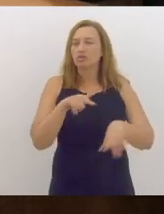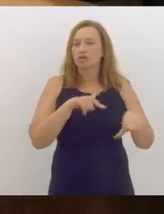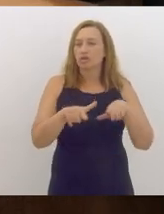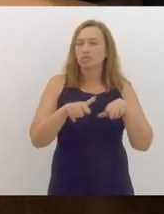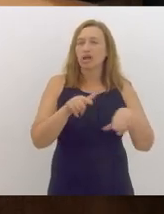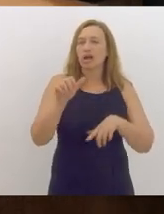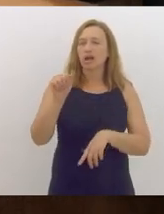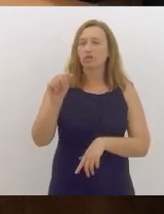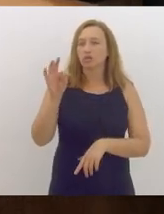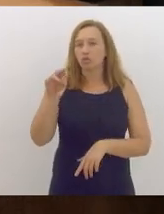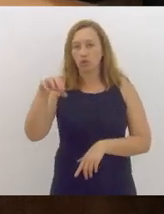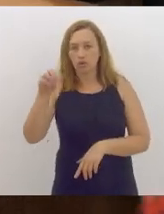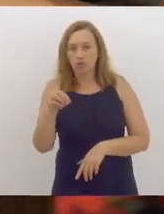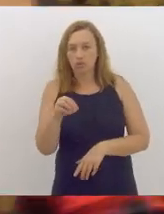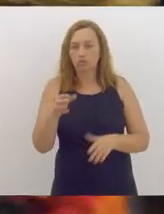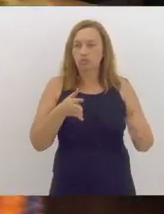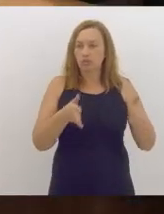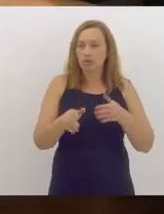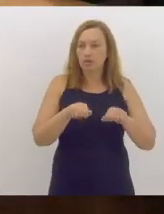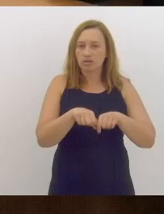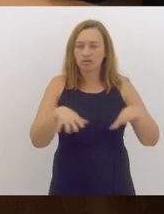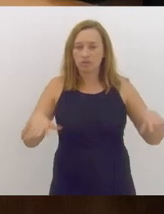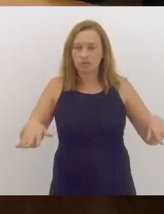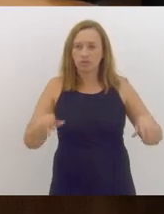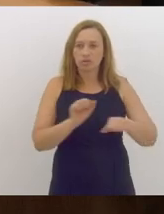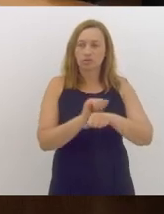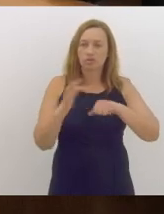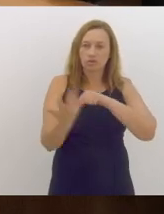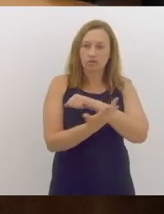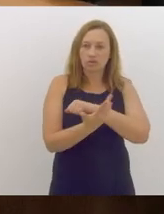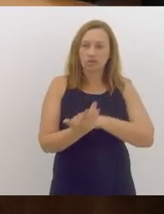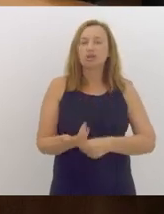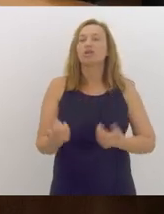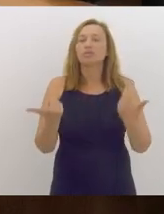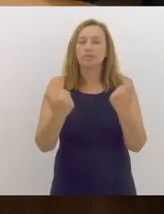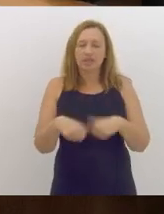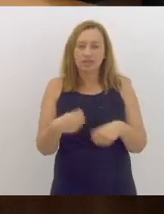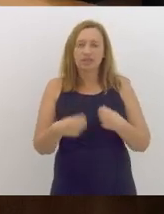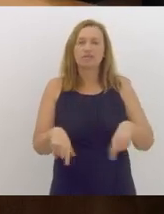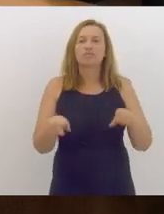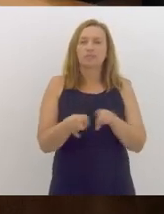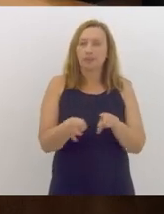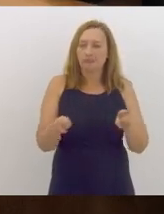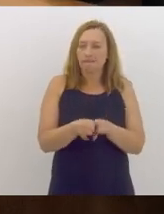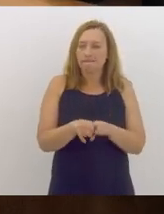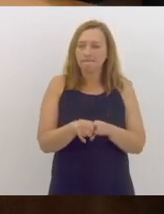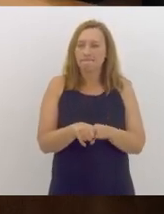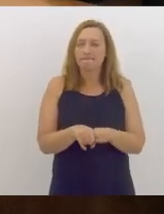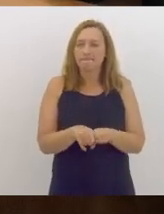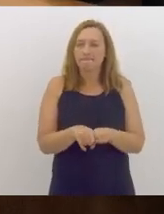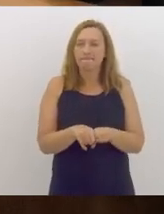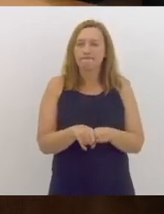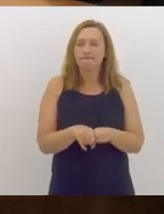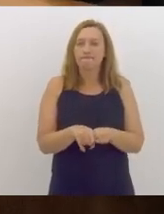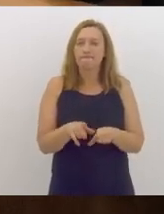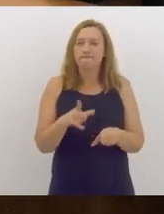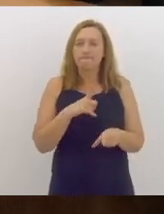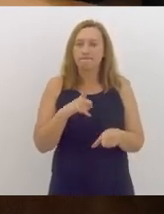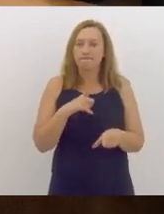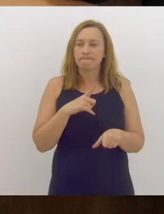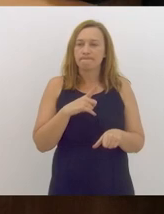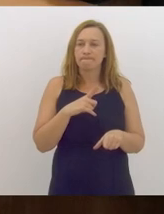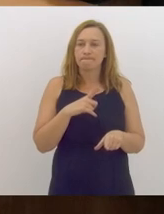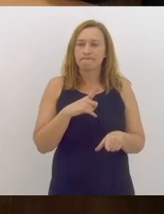autonomias durante a Covid-19 e que precisam também ter a sua